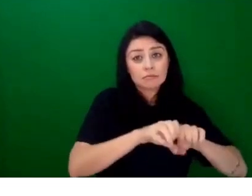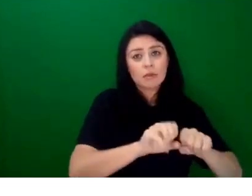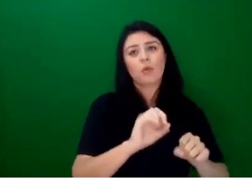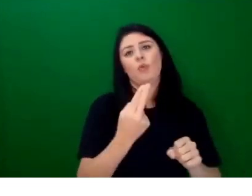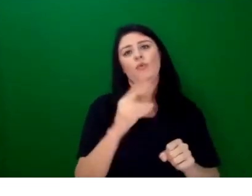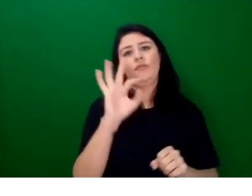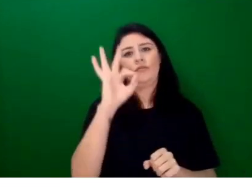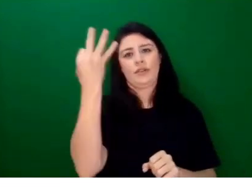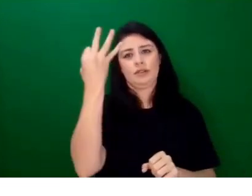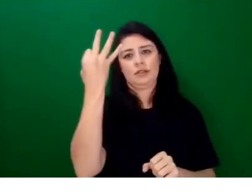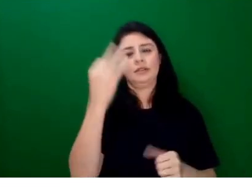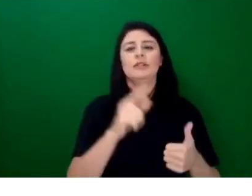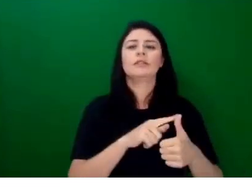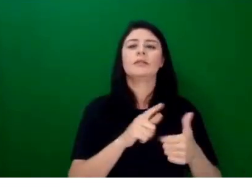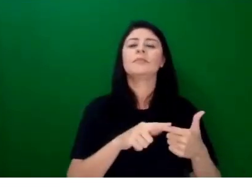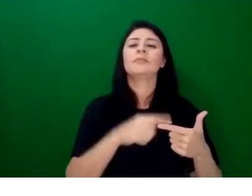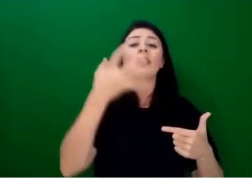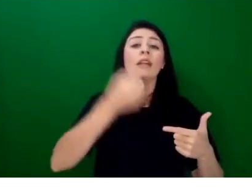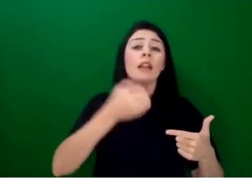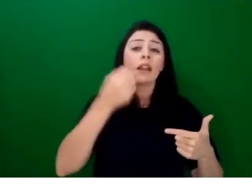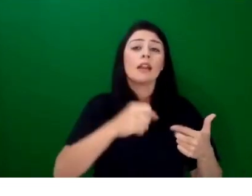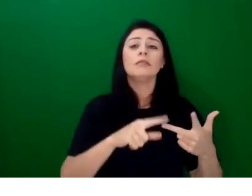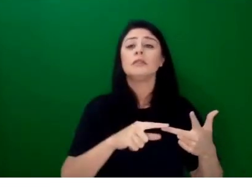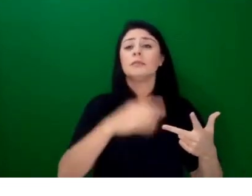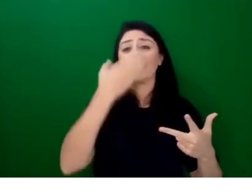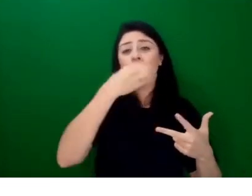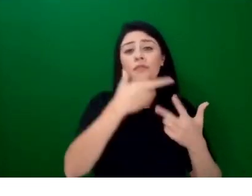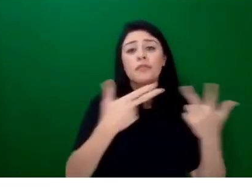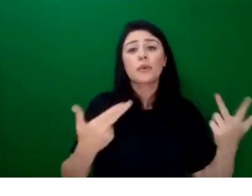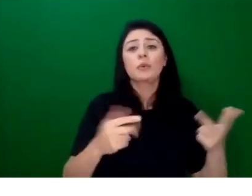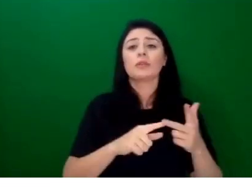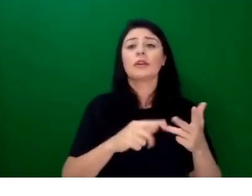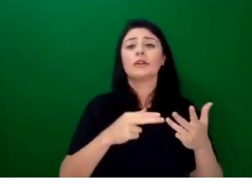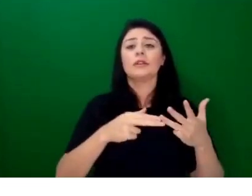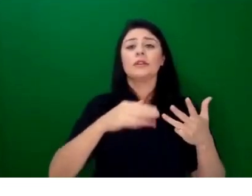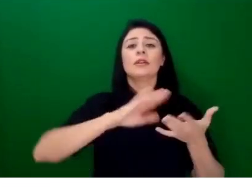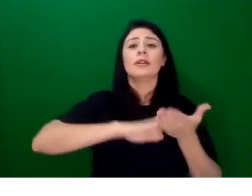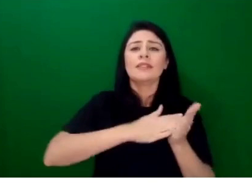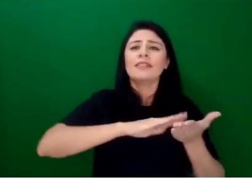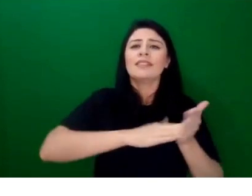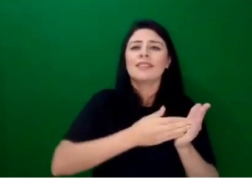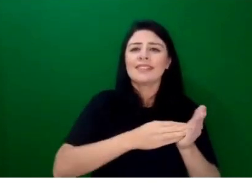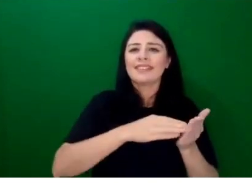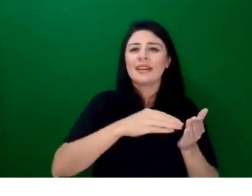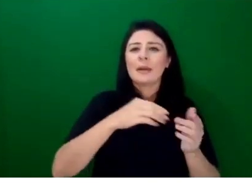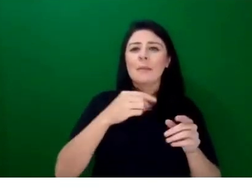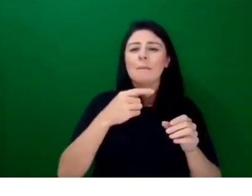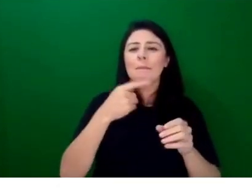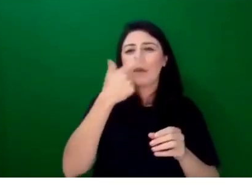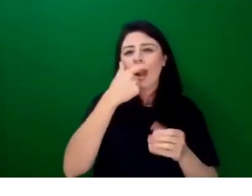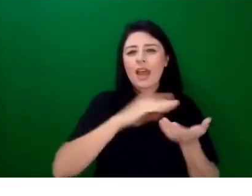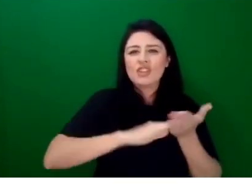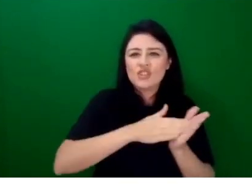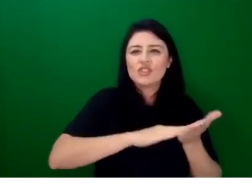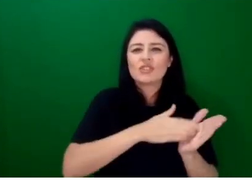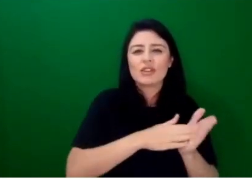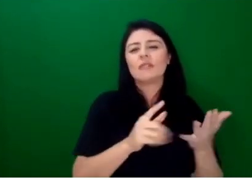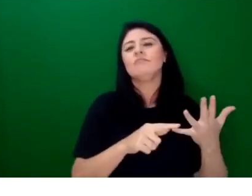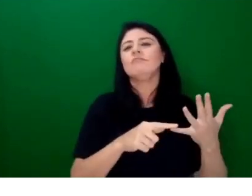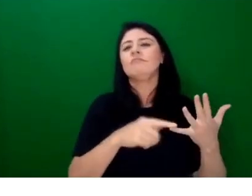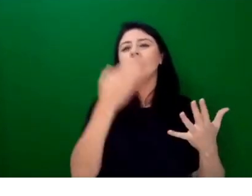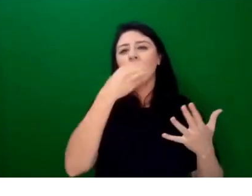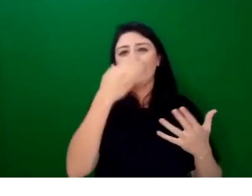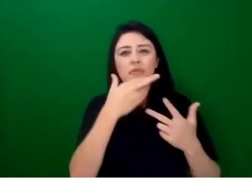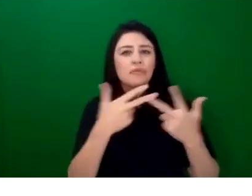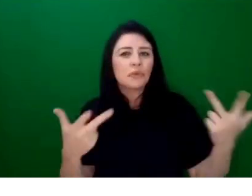francês. Pode ser o leite com uma fruta, mingau de aveia. O lanche pode ser alguma frutinha